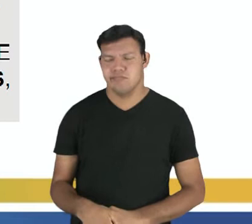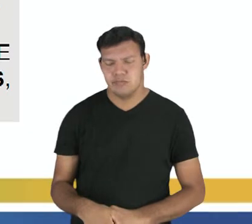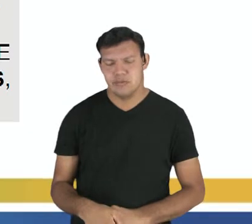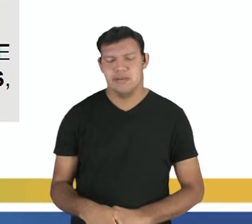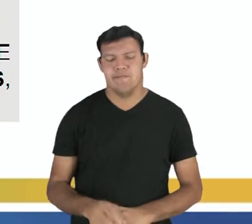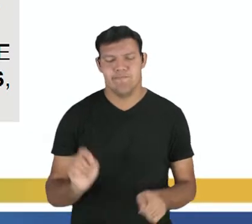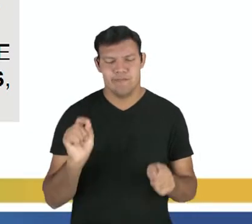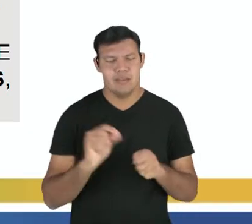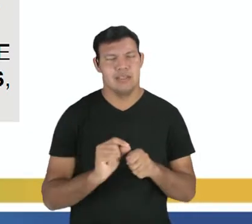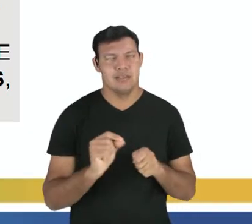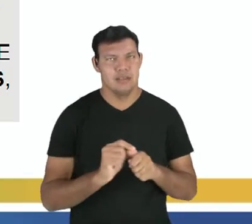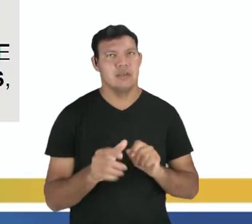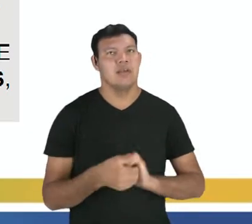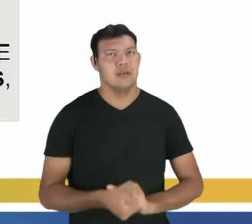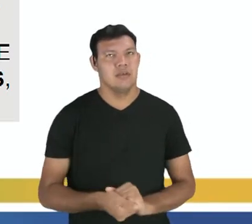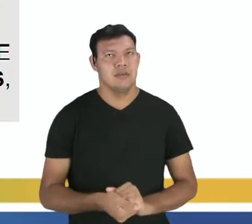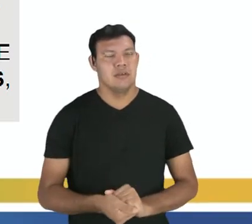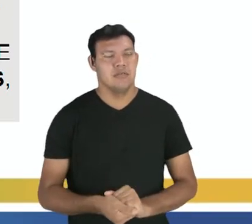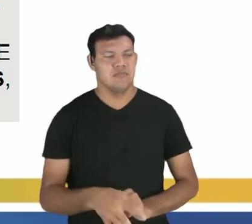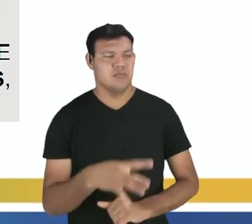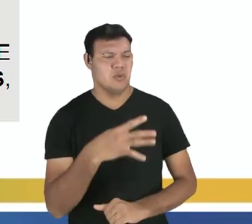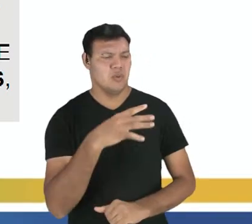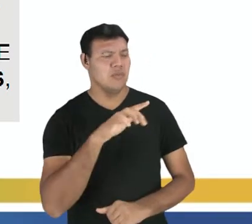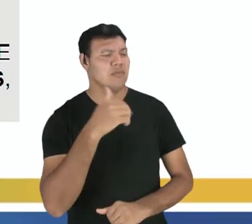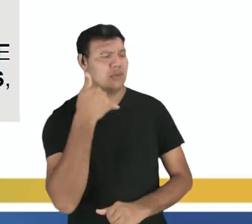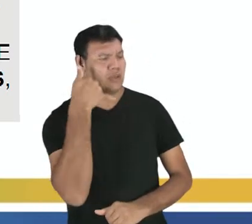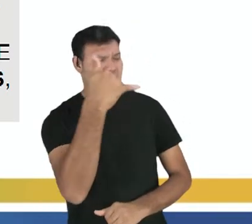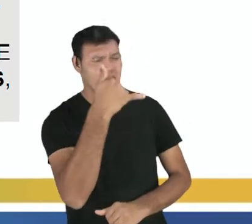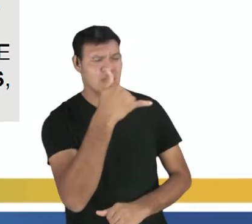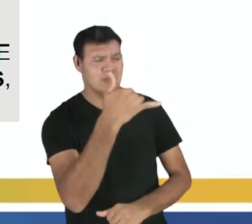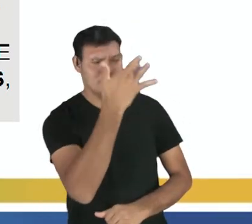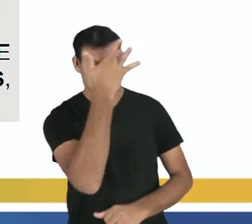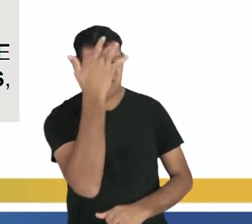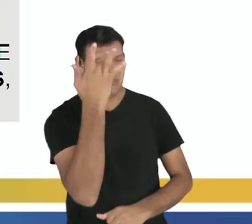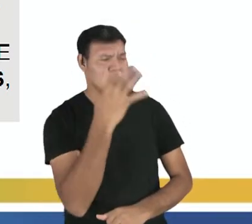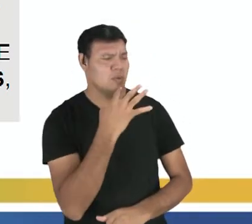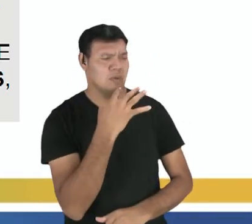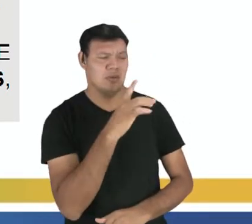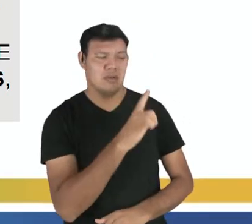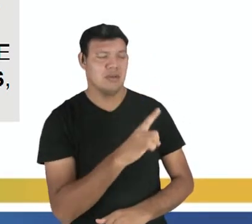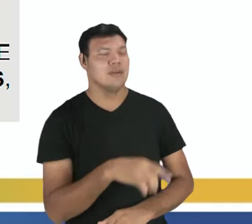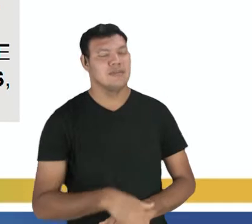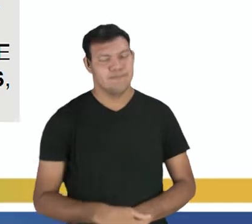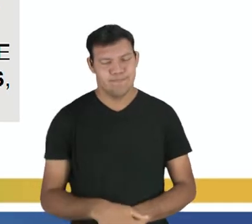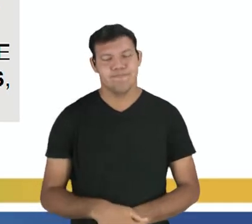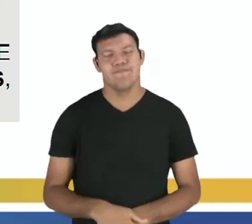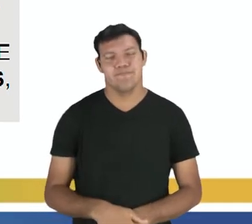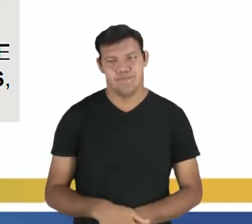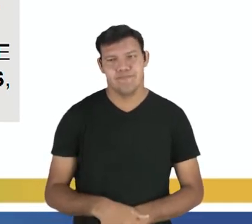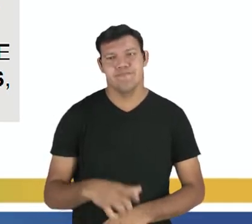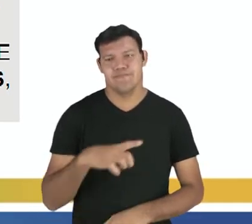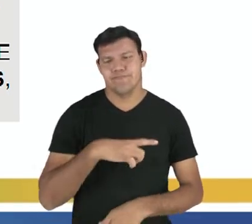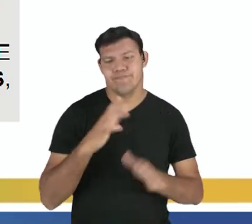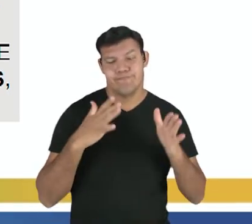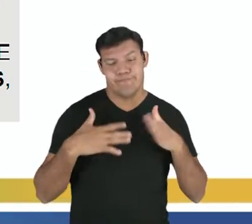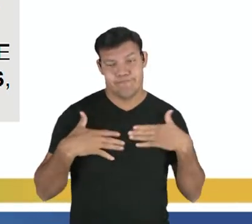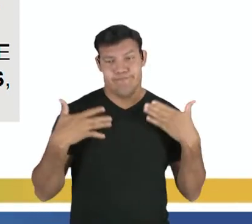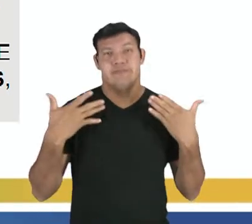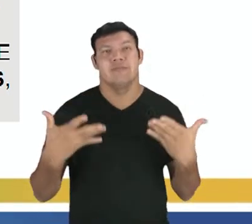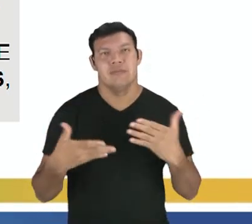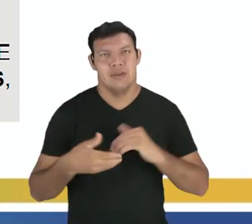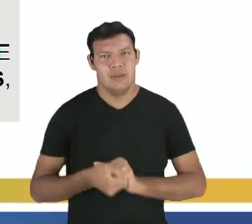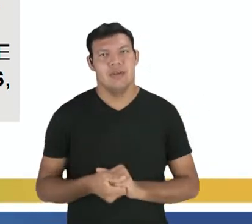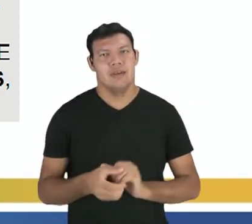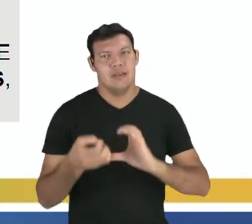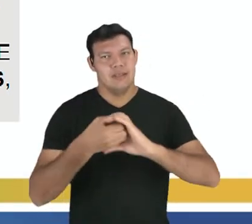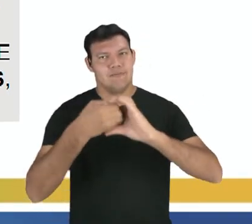para algumas que eu não conheço. Essas realmente tiveram uma surpresa, né? Vejam só, né? O John tem essa característica